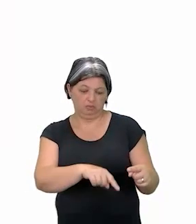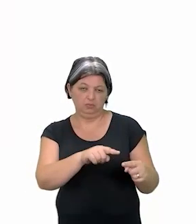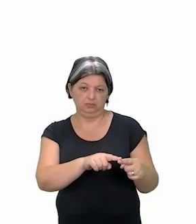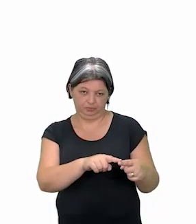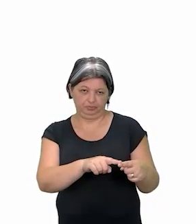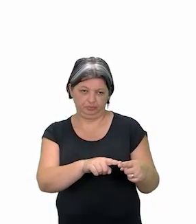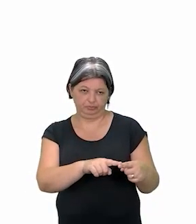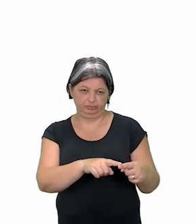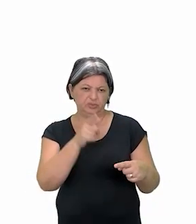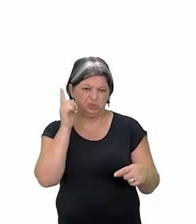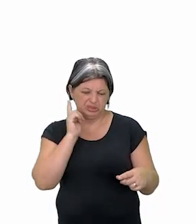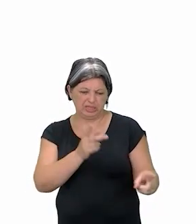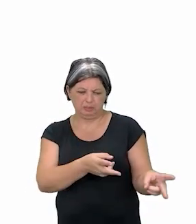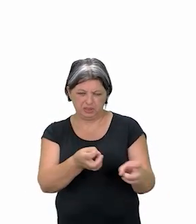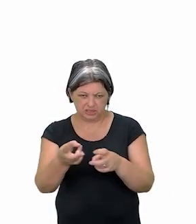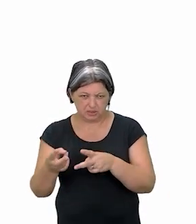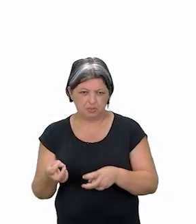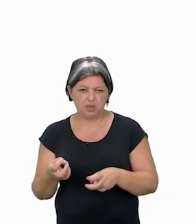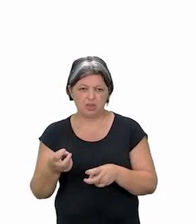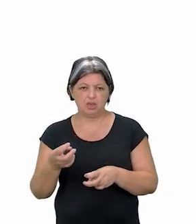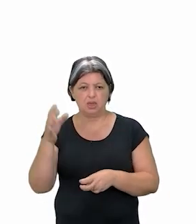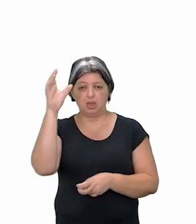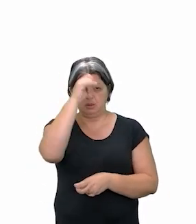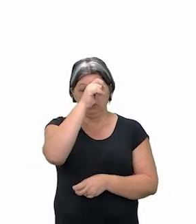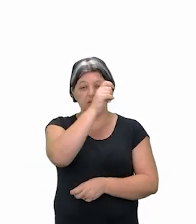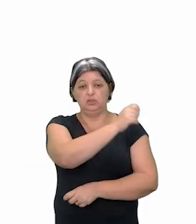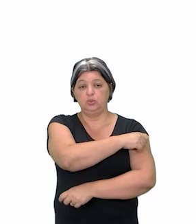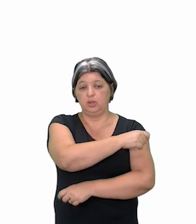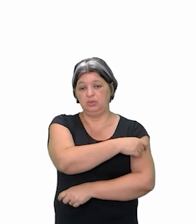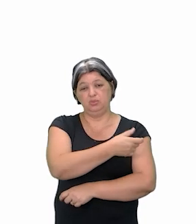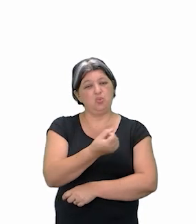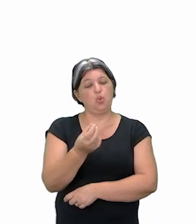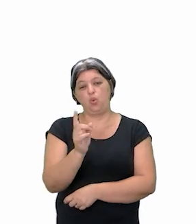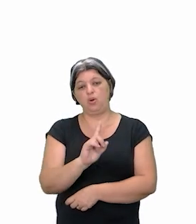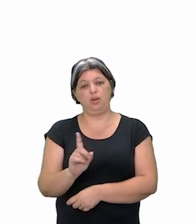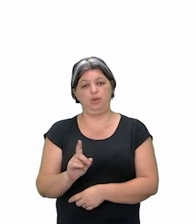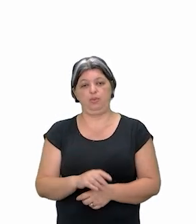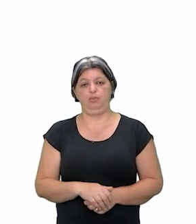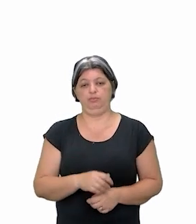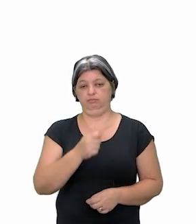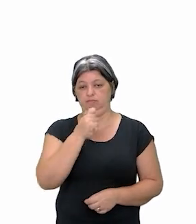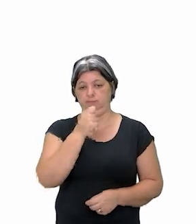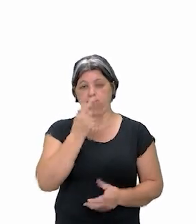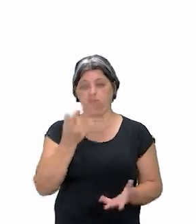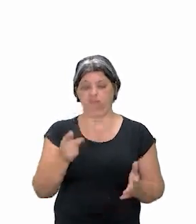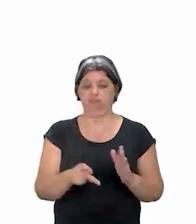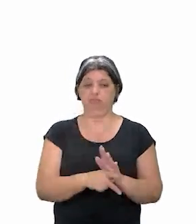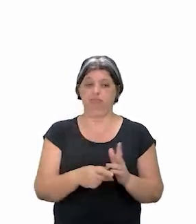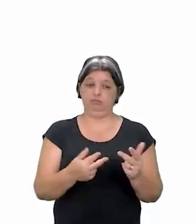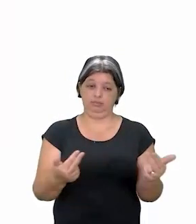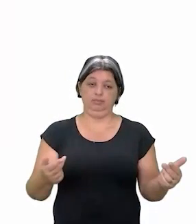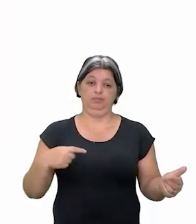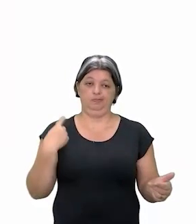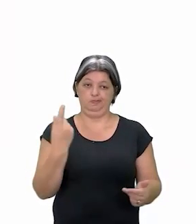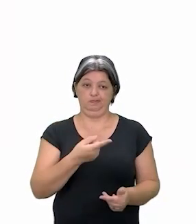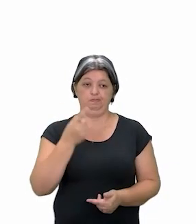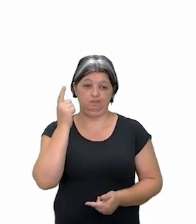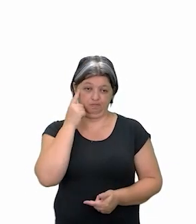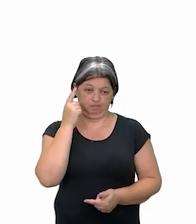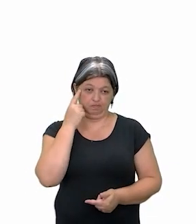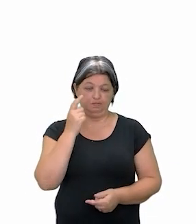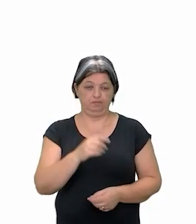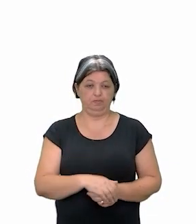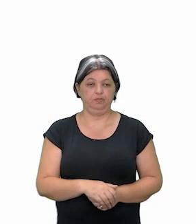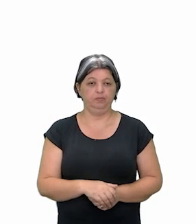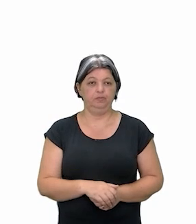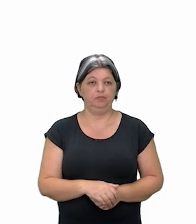conseguindo identificar as aprendizagens dos estudantes ou não, né? Então, é um ponto aí para a gente pensar sobre.